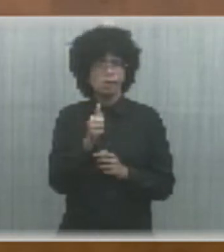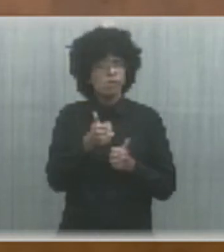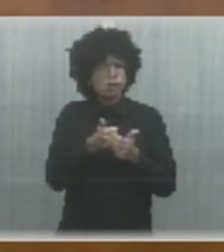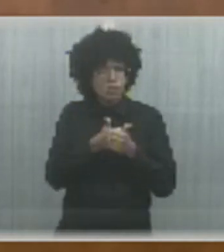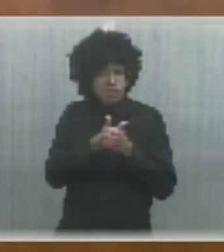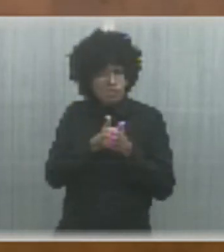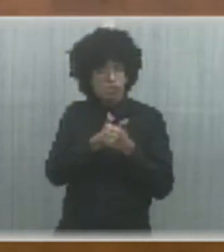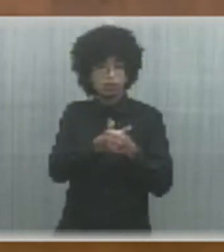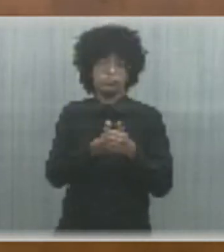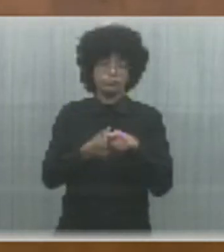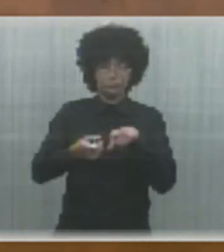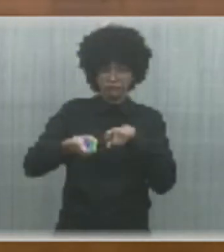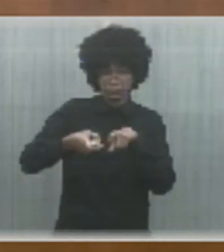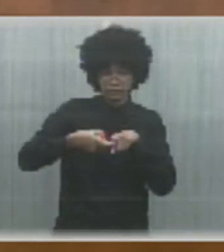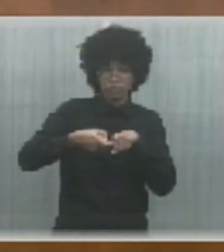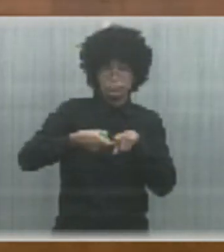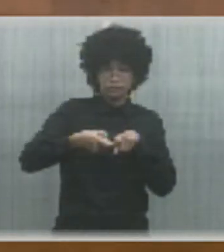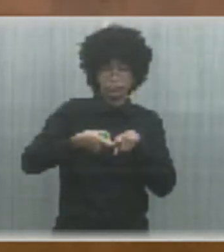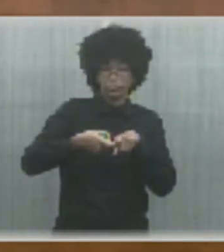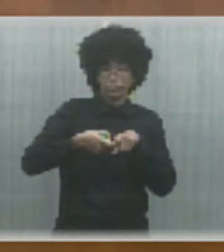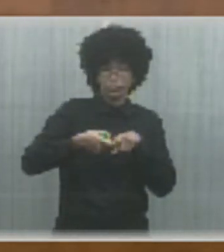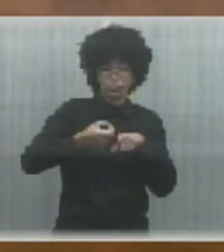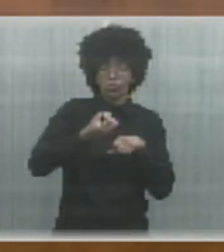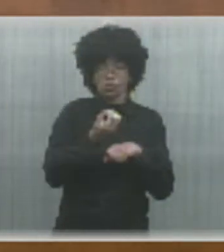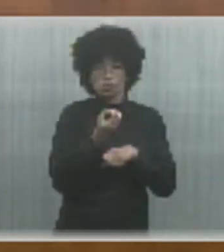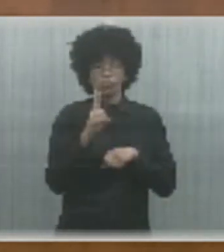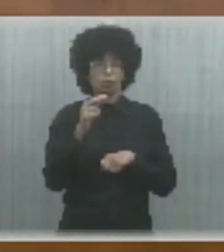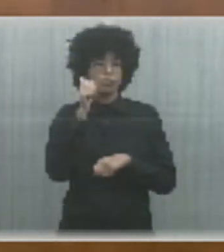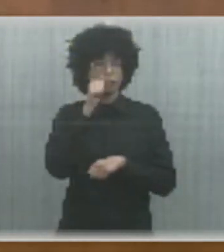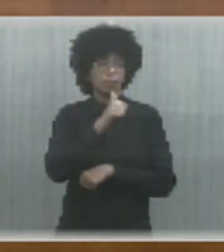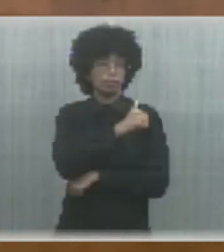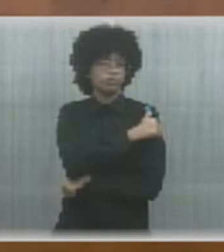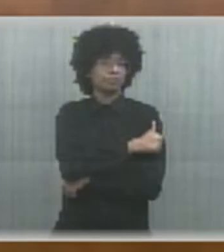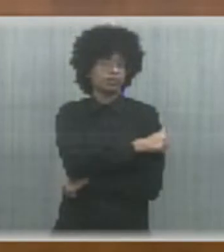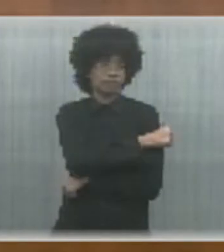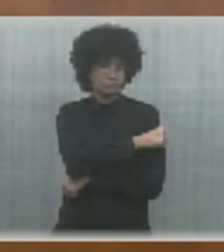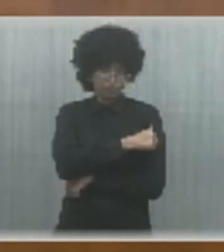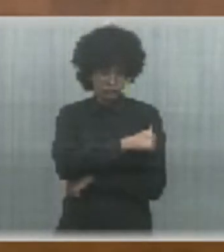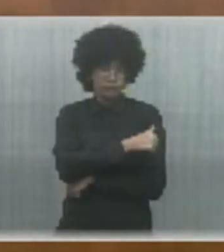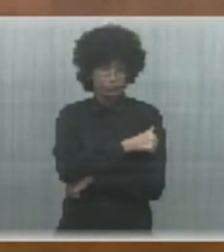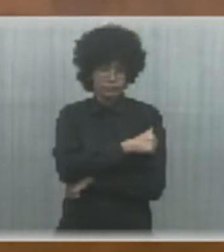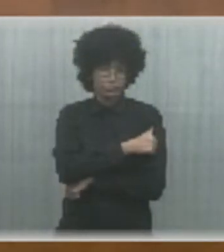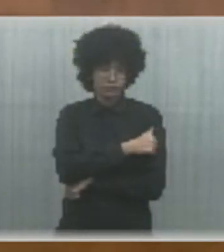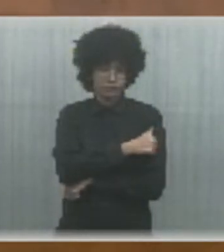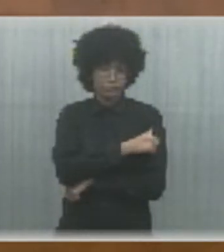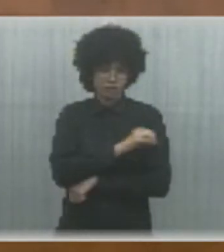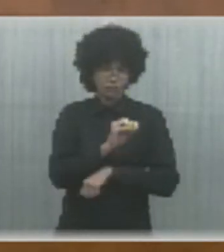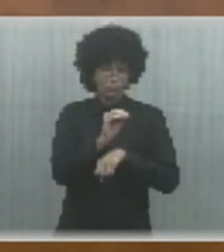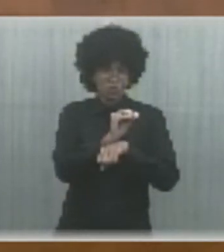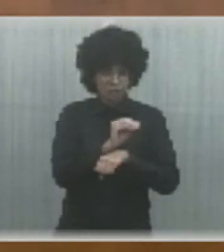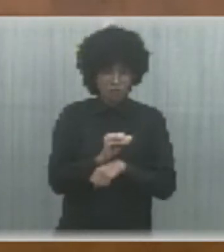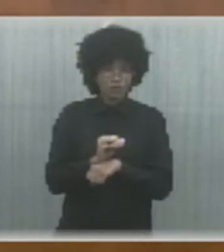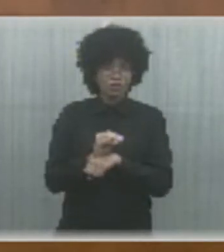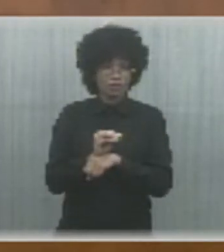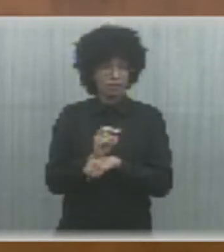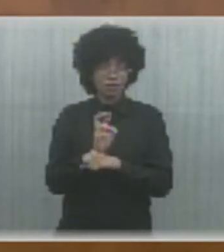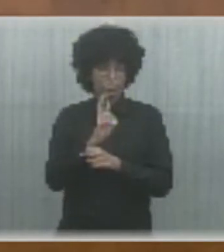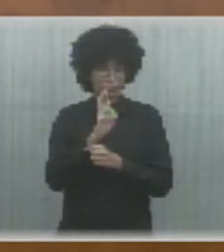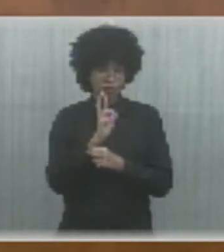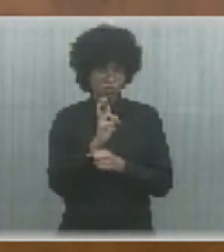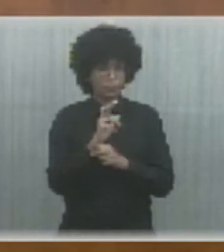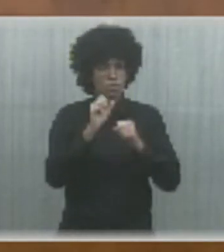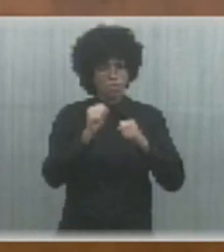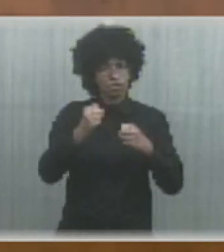um médico ou um enfermeiro obstetra que deverá esclarecer de